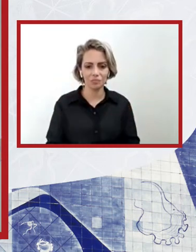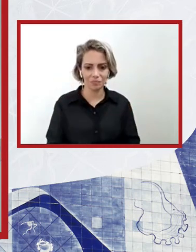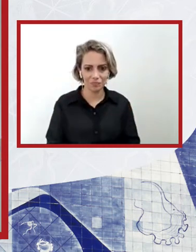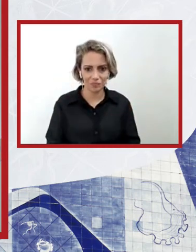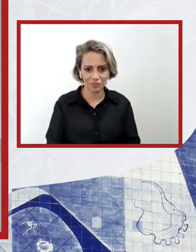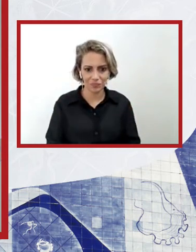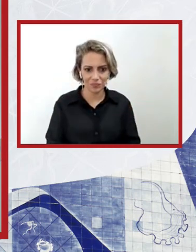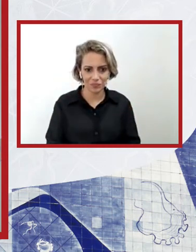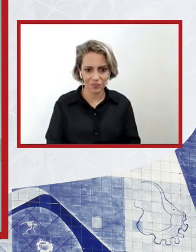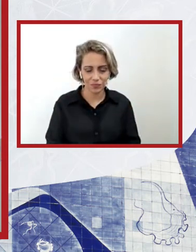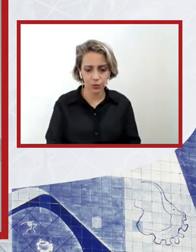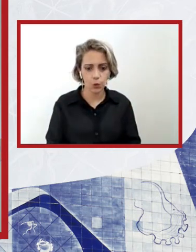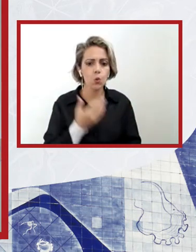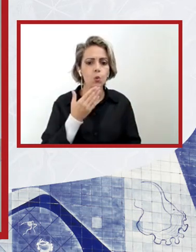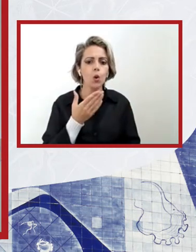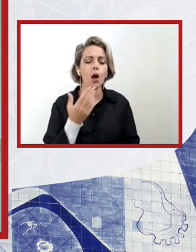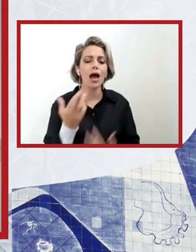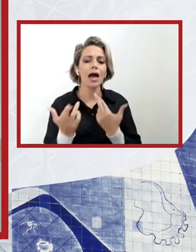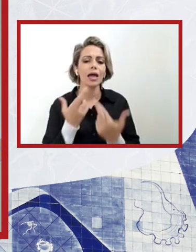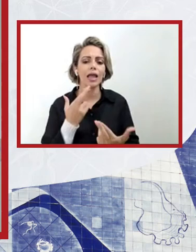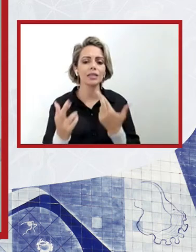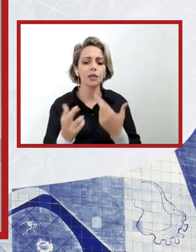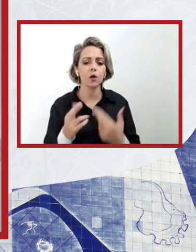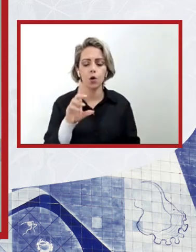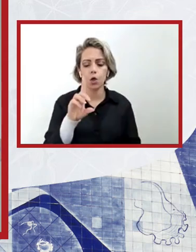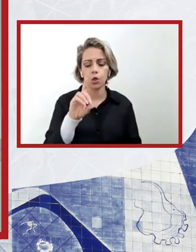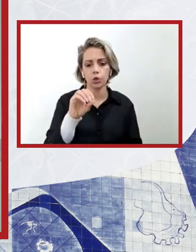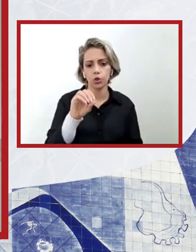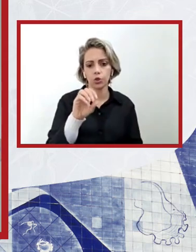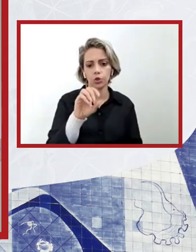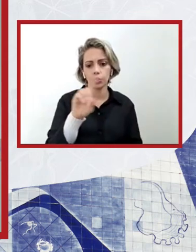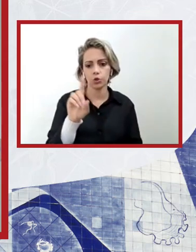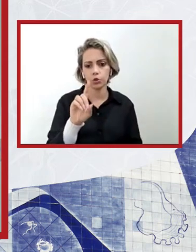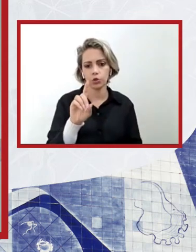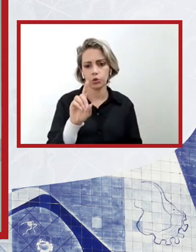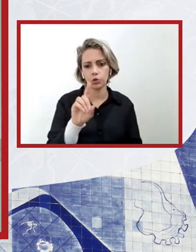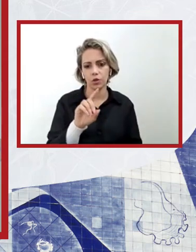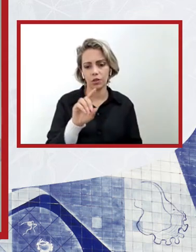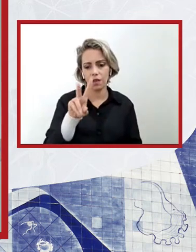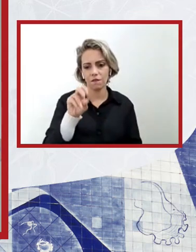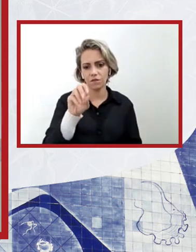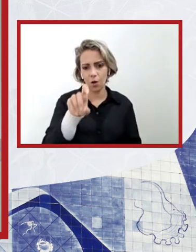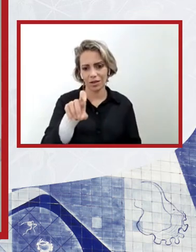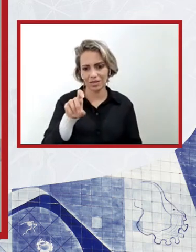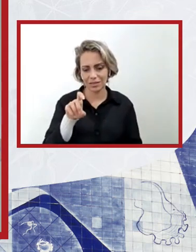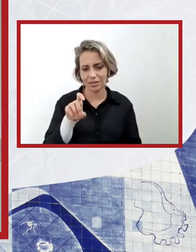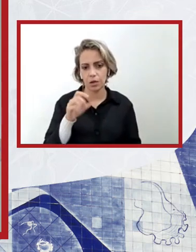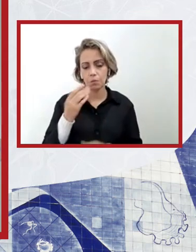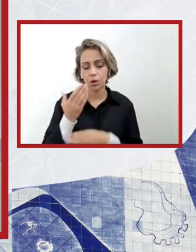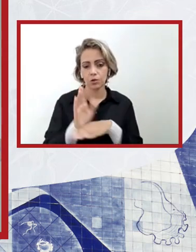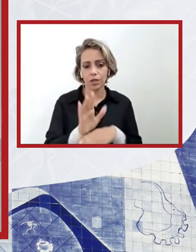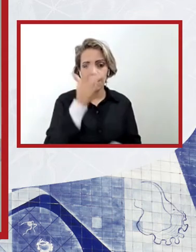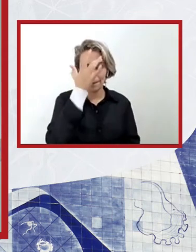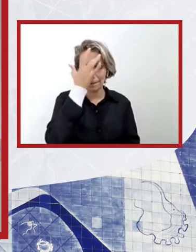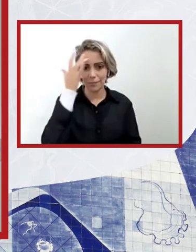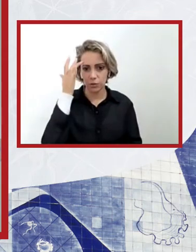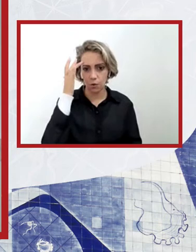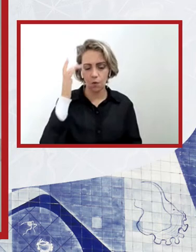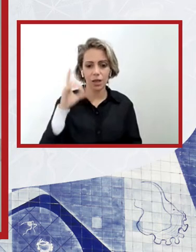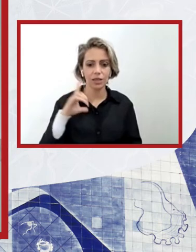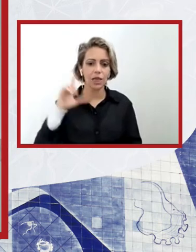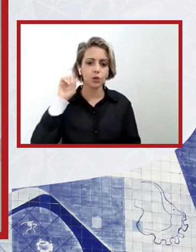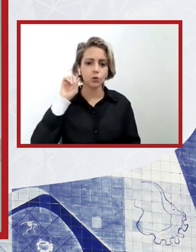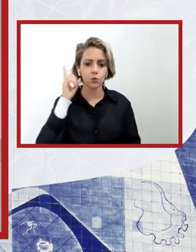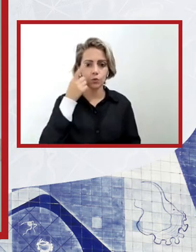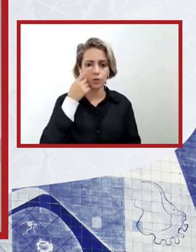a relação, né, do 2Vox com outros recursos de tecnologia que possam ajudar pessoas com surdo cegueira. Você também levantou